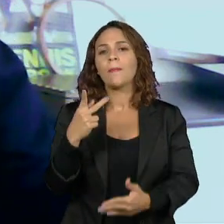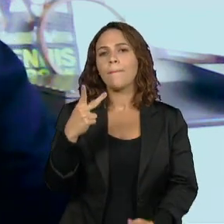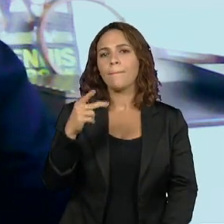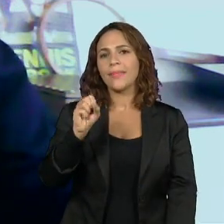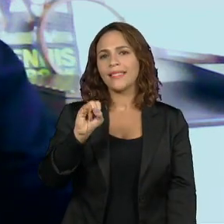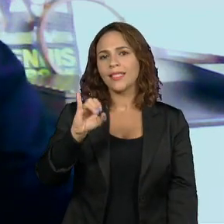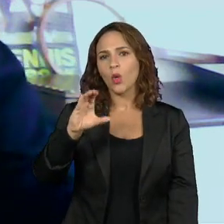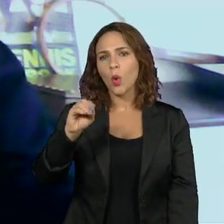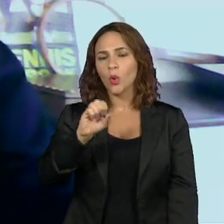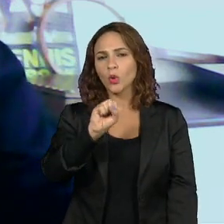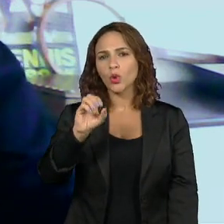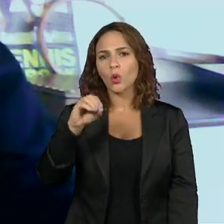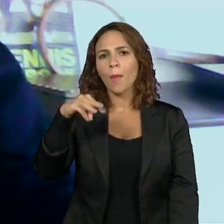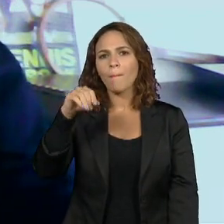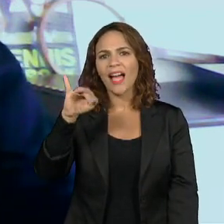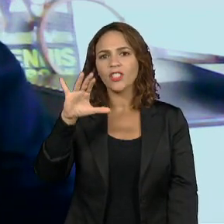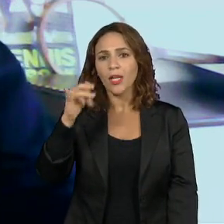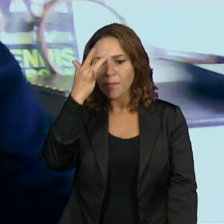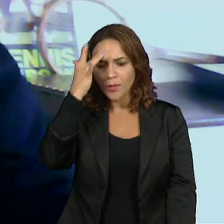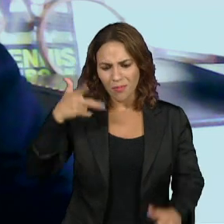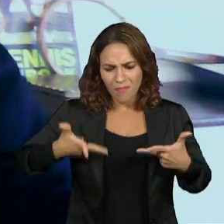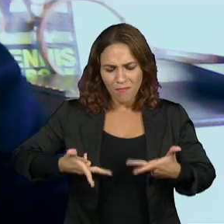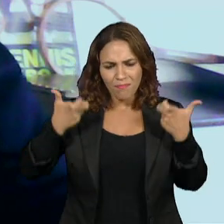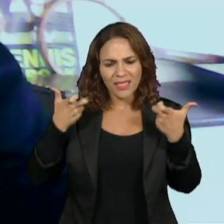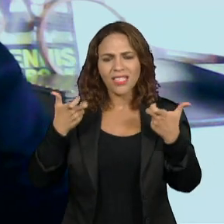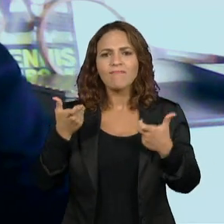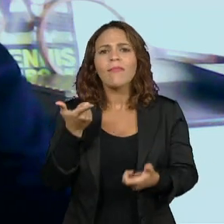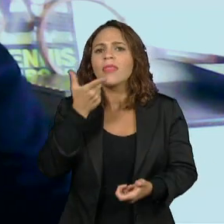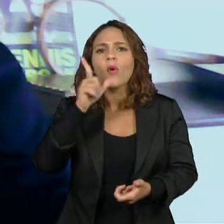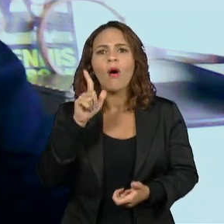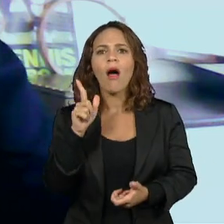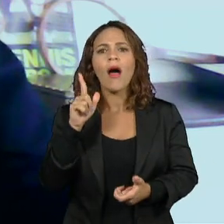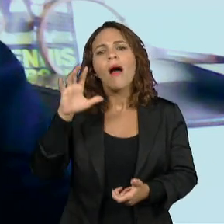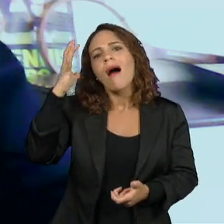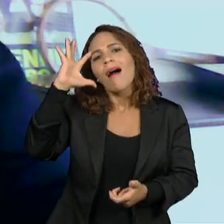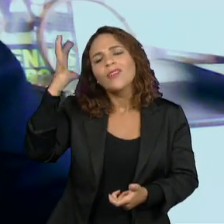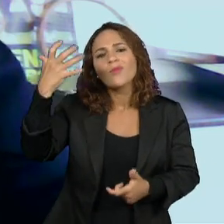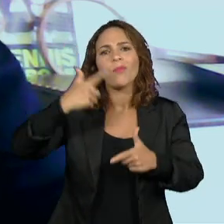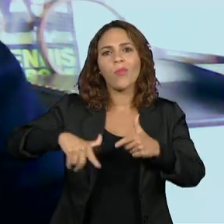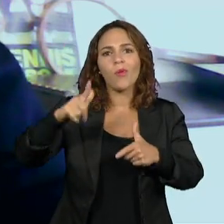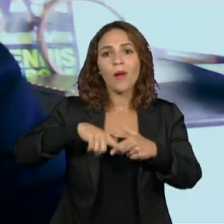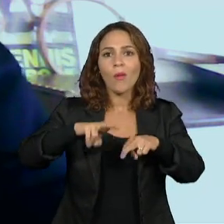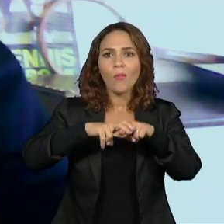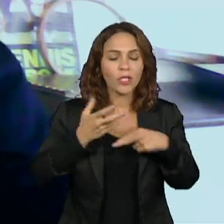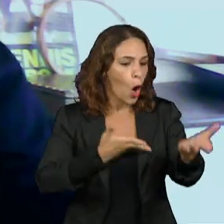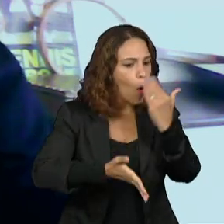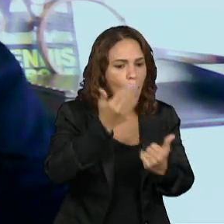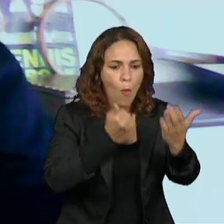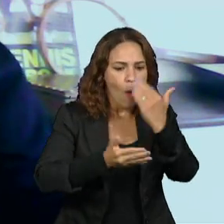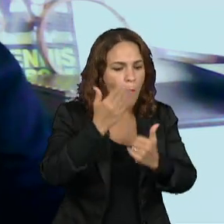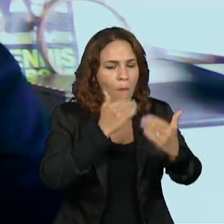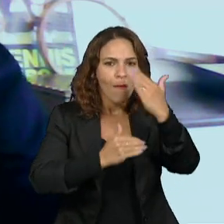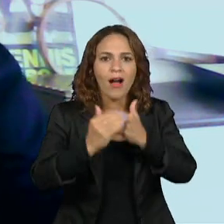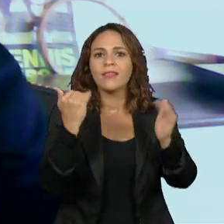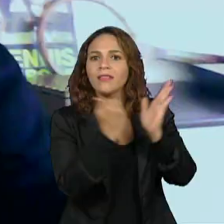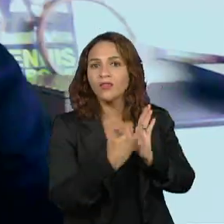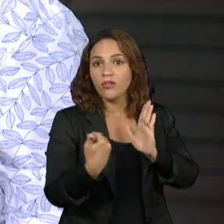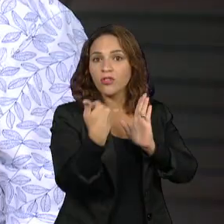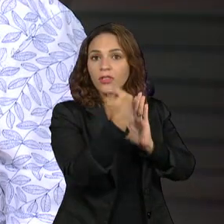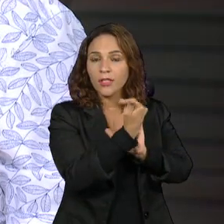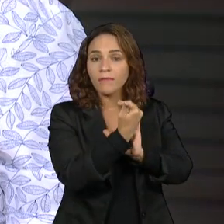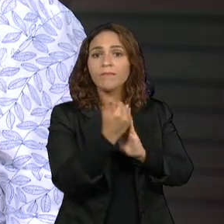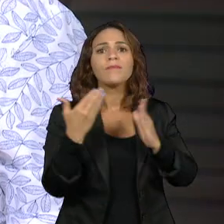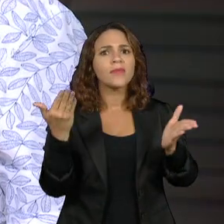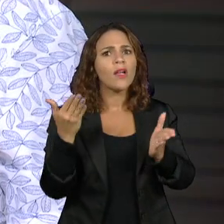psicossomática de conflitos que não se conseguiam resolver, e aí a pessoa ia lá e descontava na alimentação. Então sempre